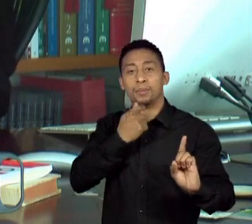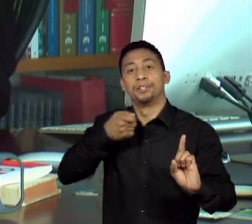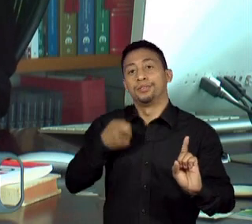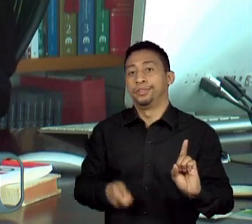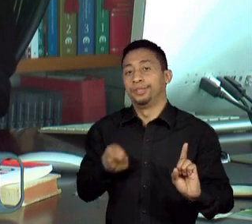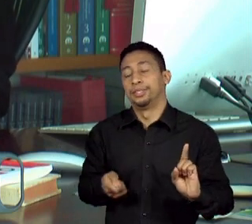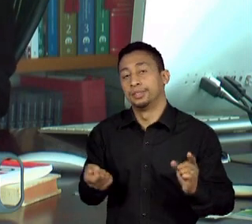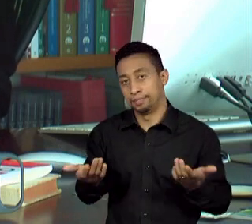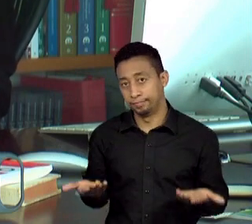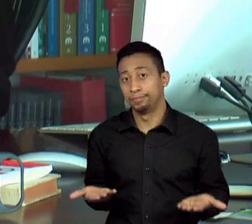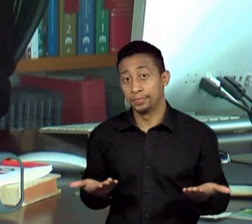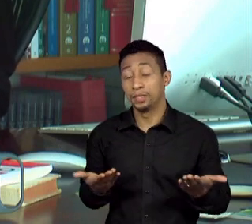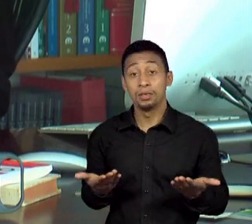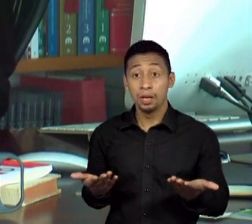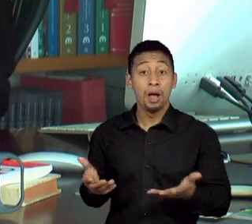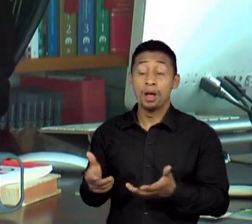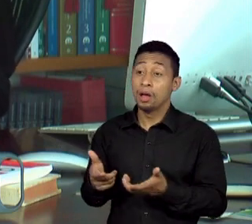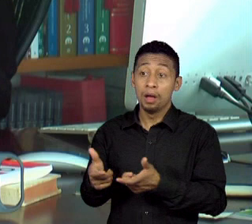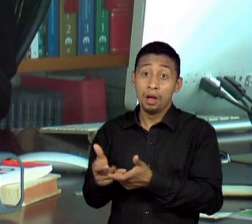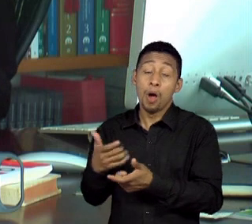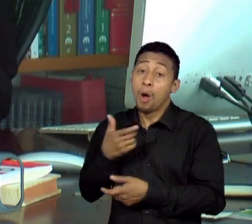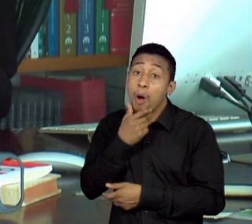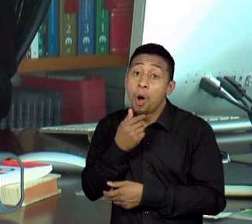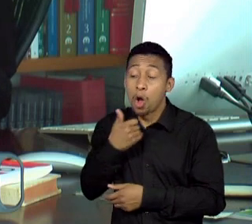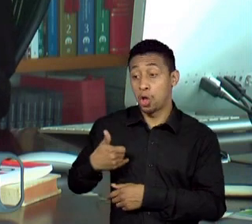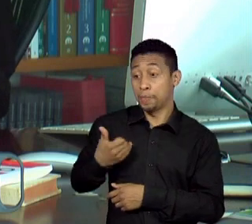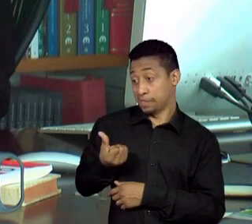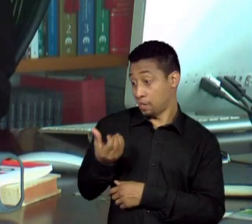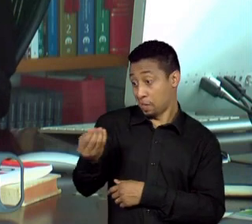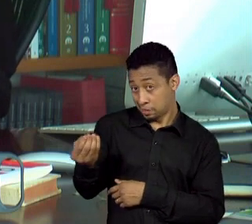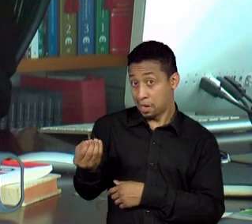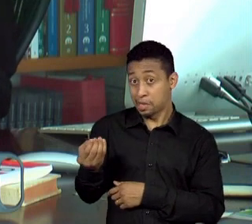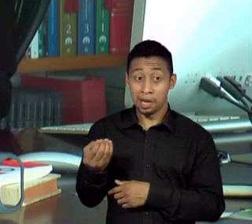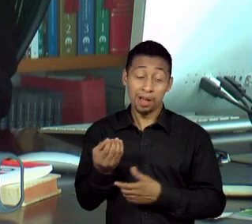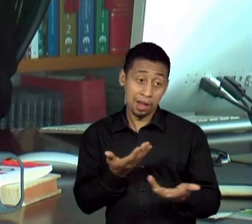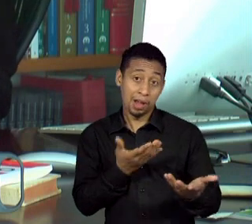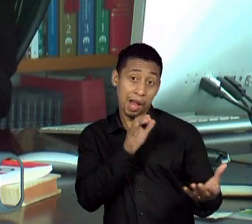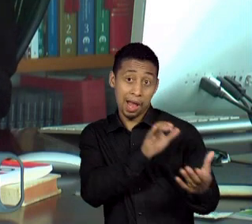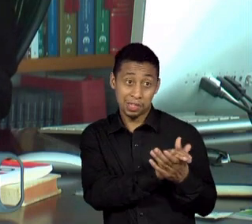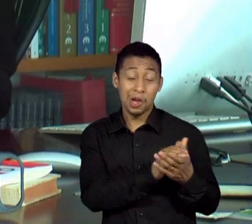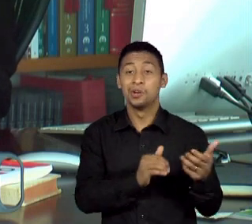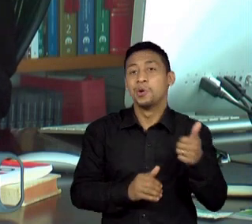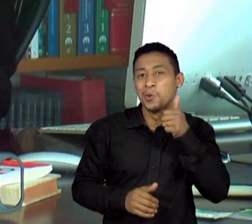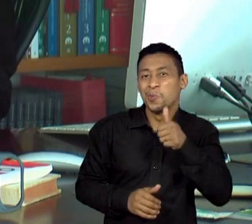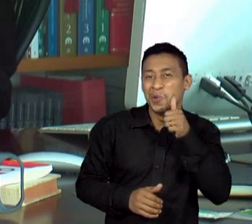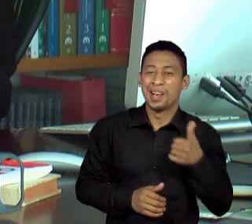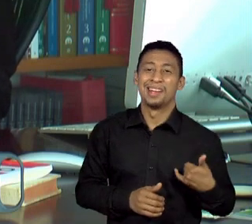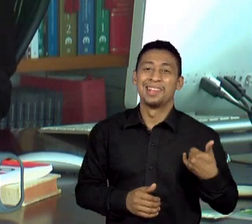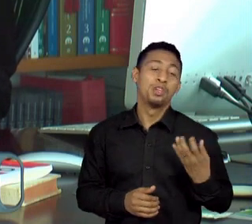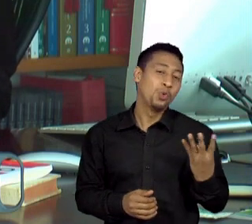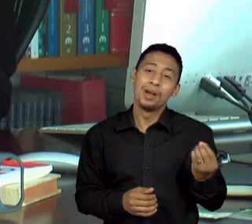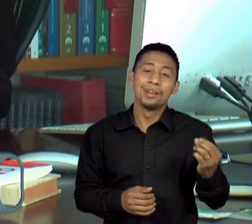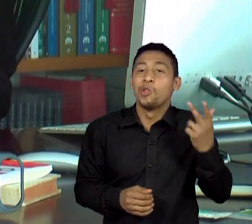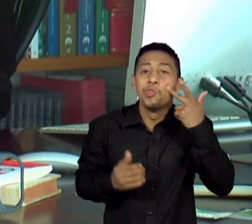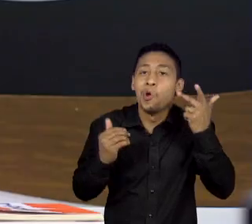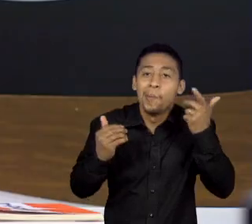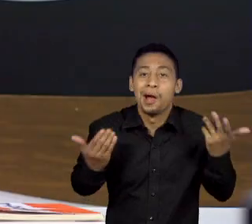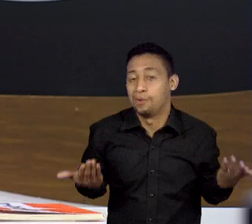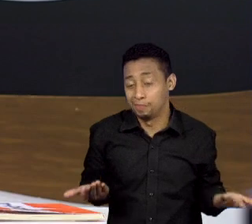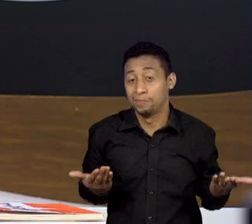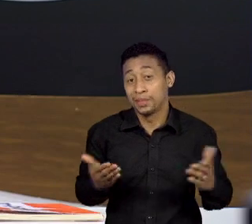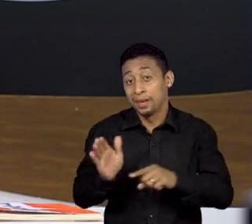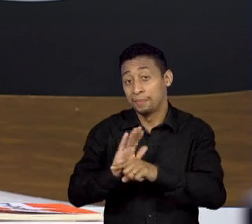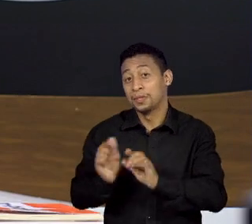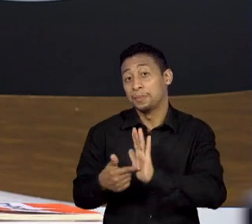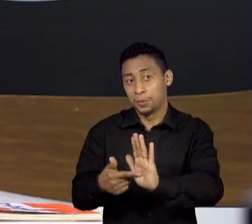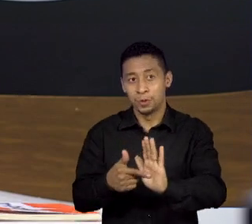mais comum ver homens de 60 com mulheres de 40 do que o oposto, né? Então a peça fala disso também, né? A gente está encerrando esse